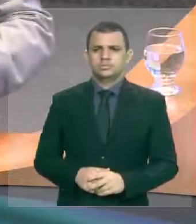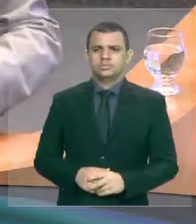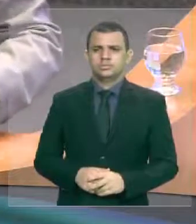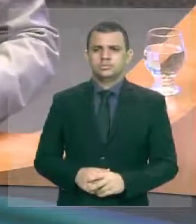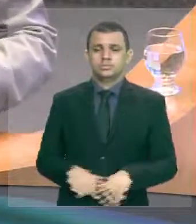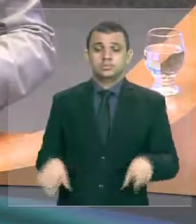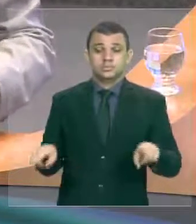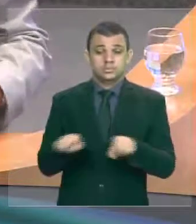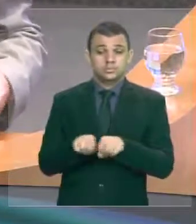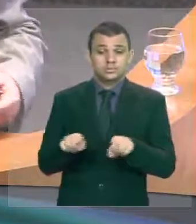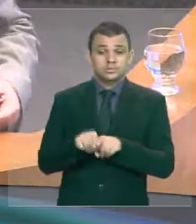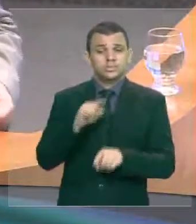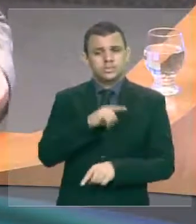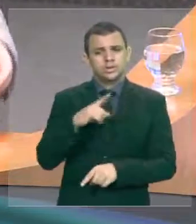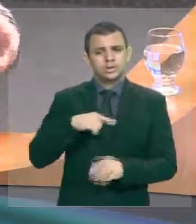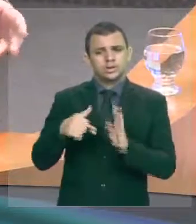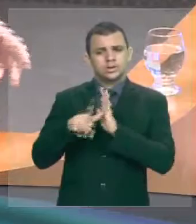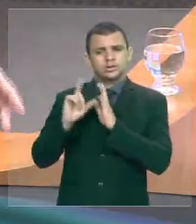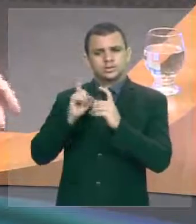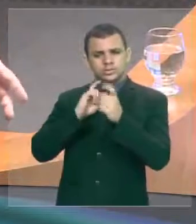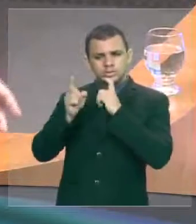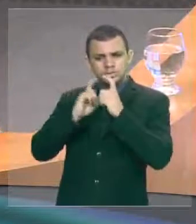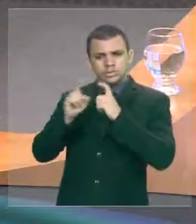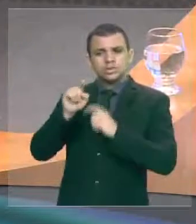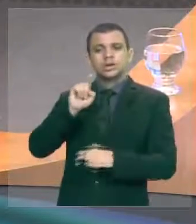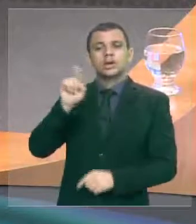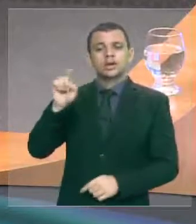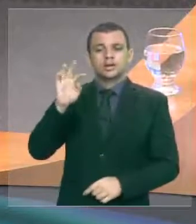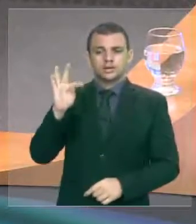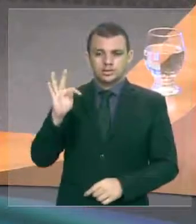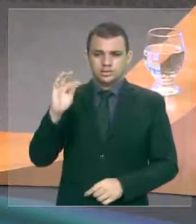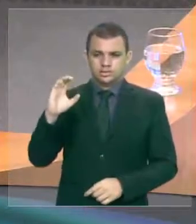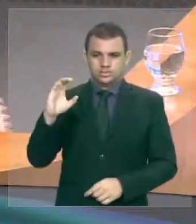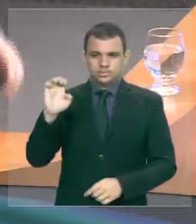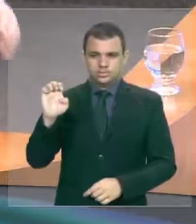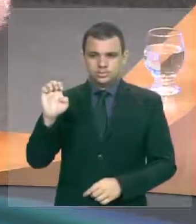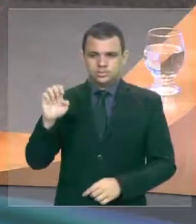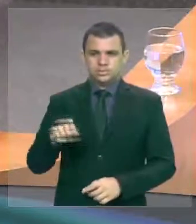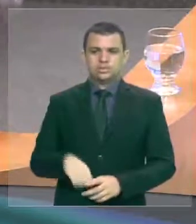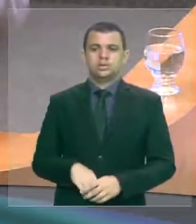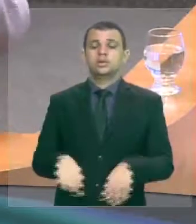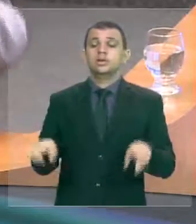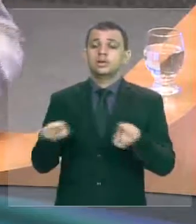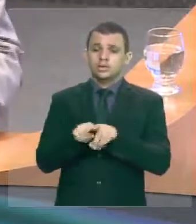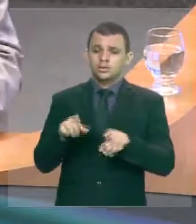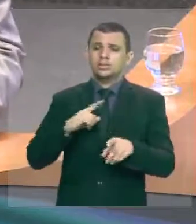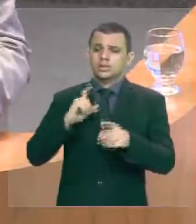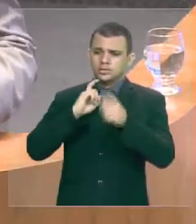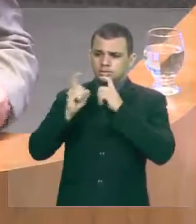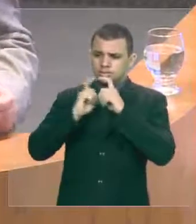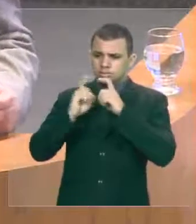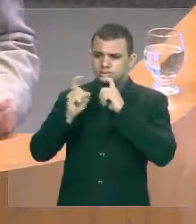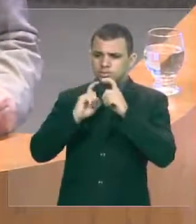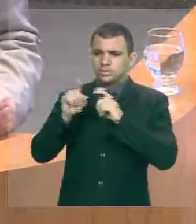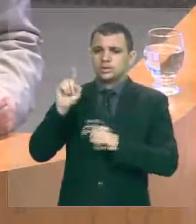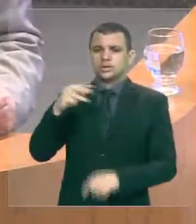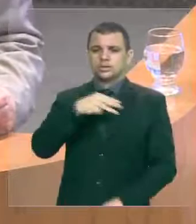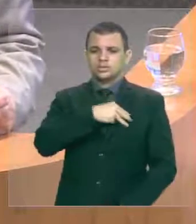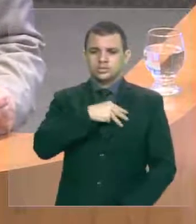Ele foi discutido com o TCE, foi discutido com o Ministério